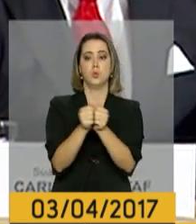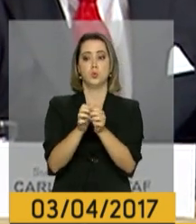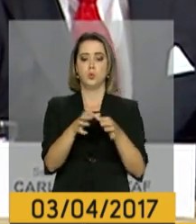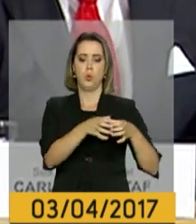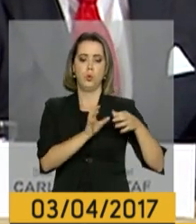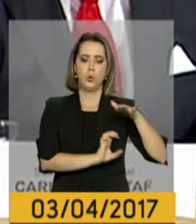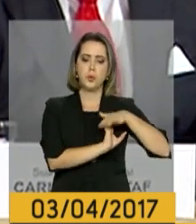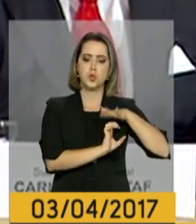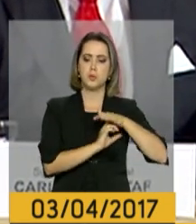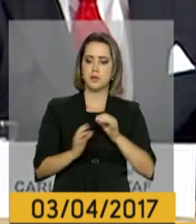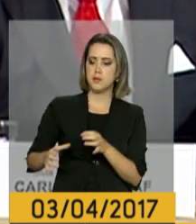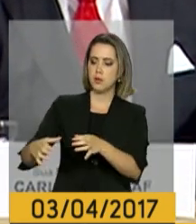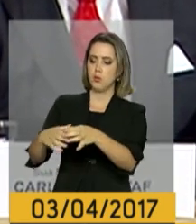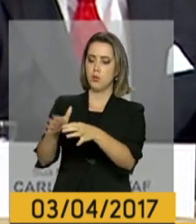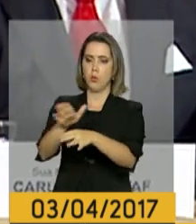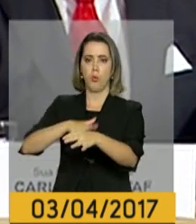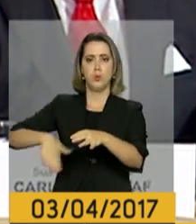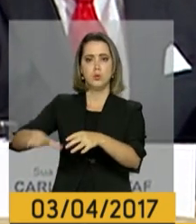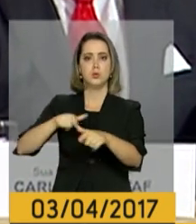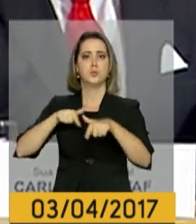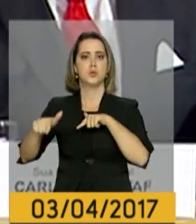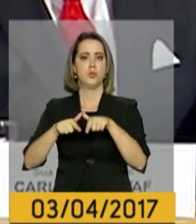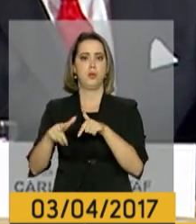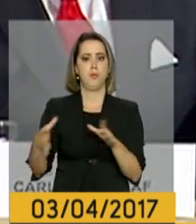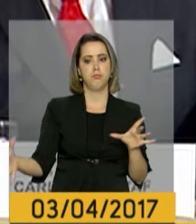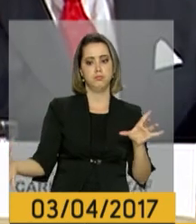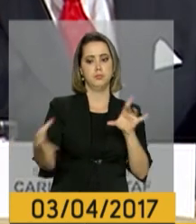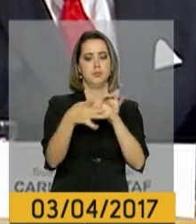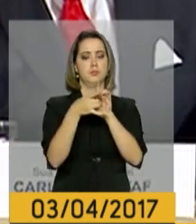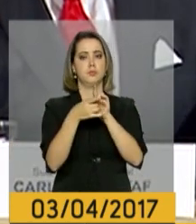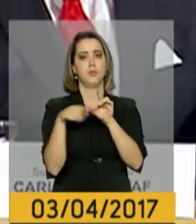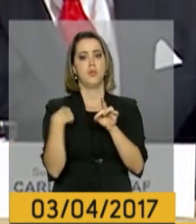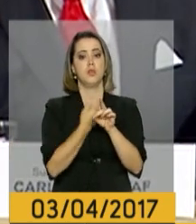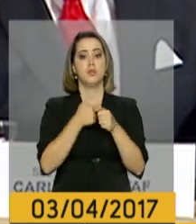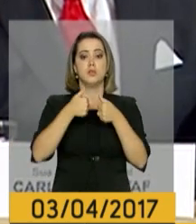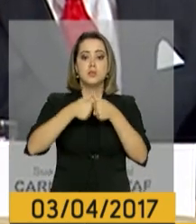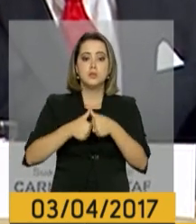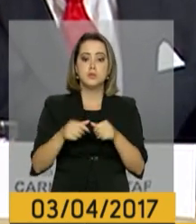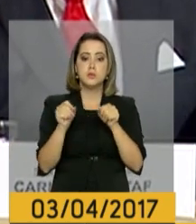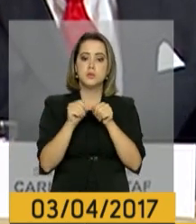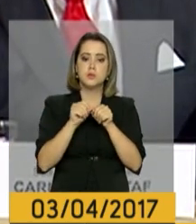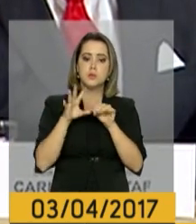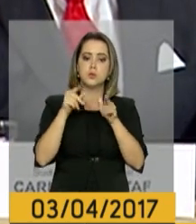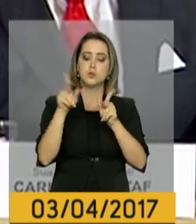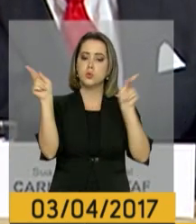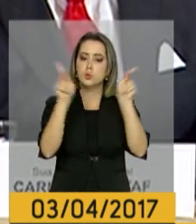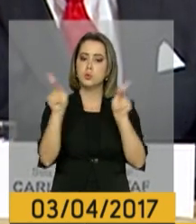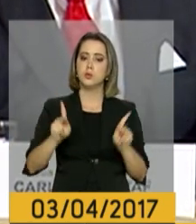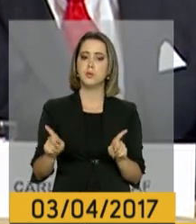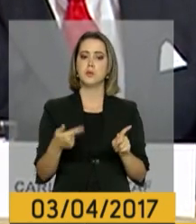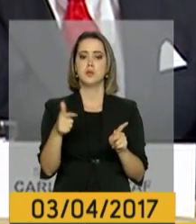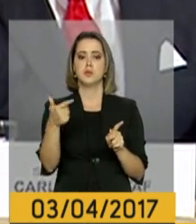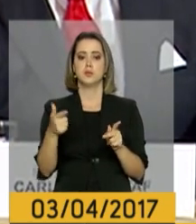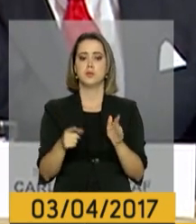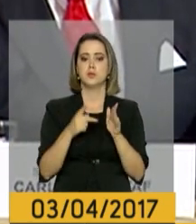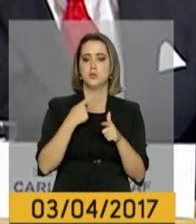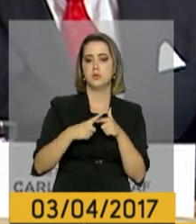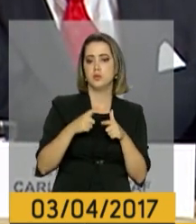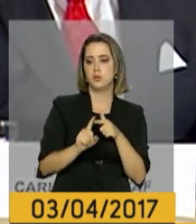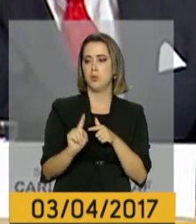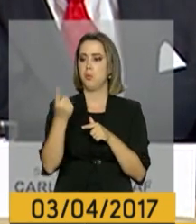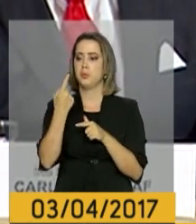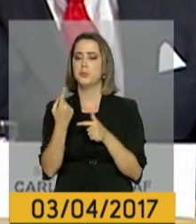setor empresarial e o setor dos empregados. Ou seja, estamos fazendo tudo pacificamente, sem embargo de uma ou